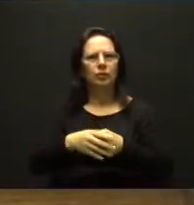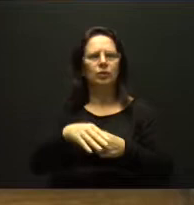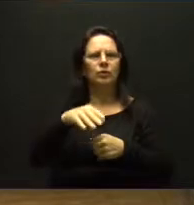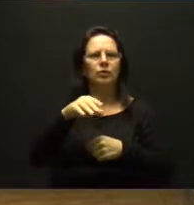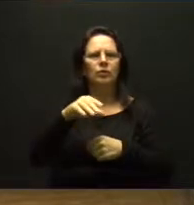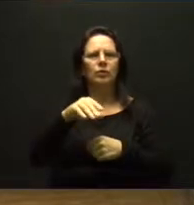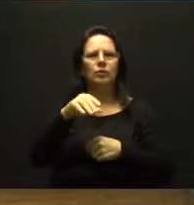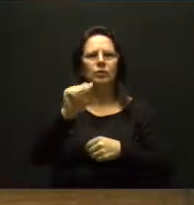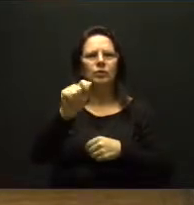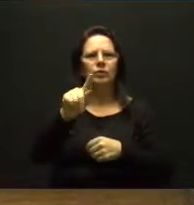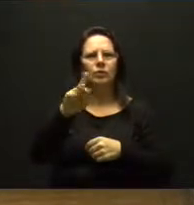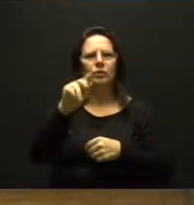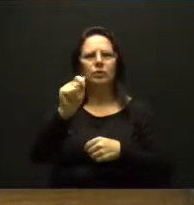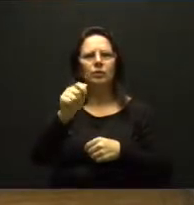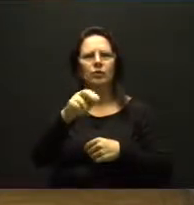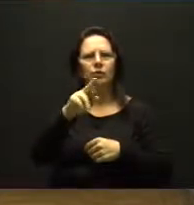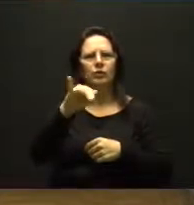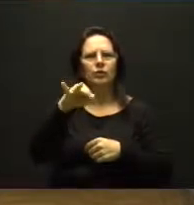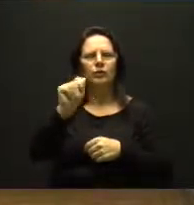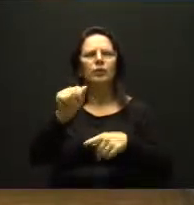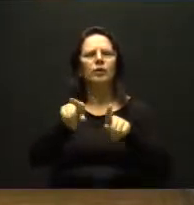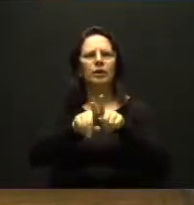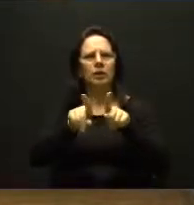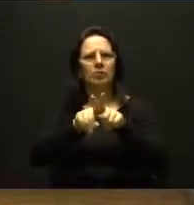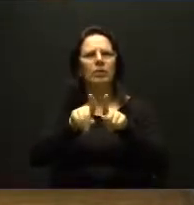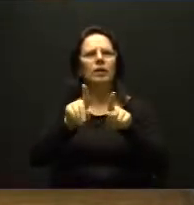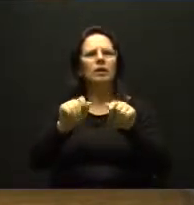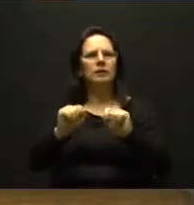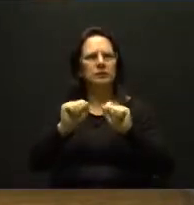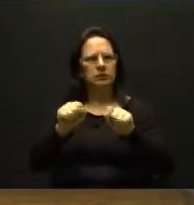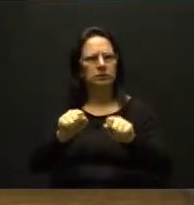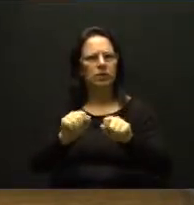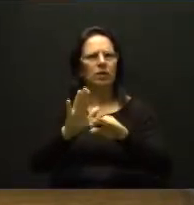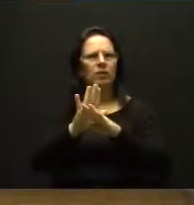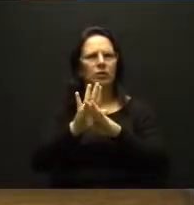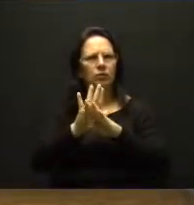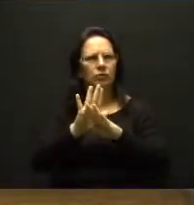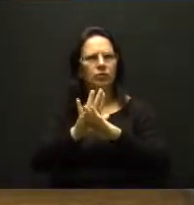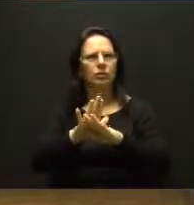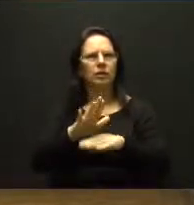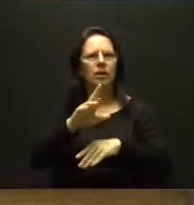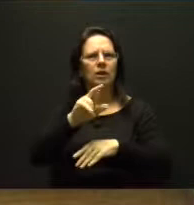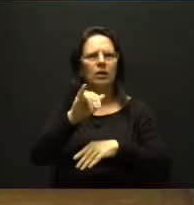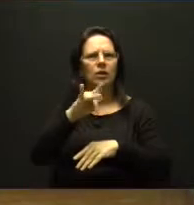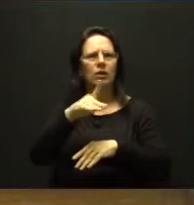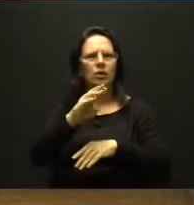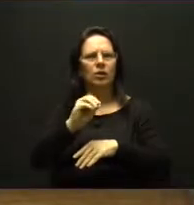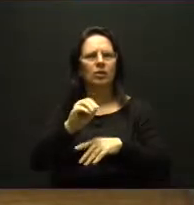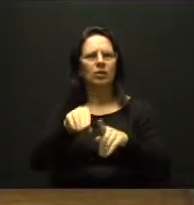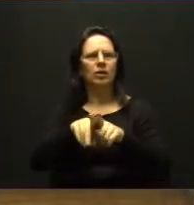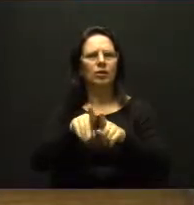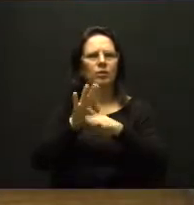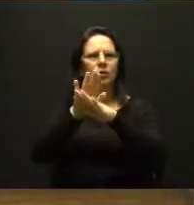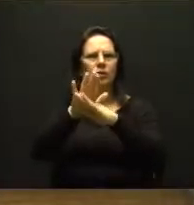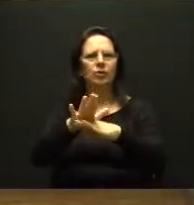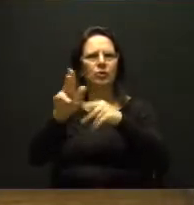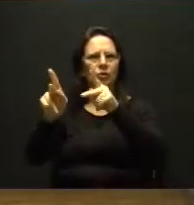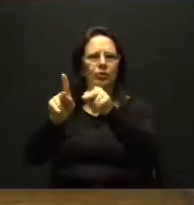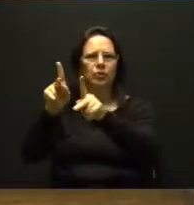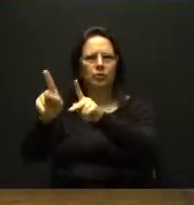fria ele fez uma indicação também para reforçar é o requerimento que este vereador apresentou em favor daquela